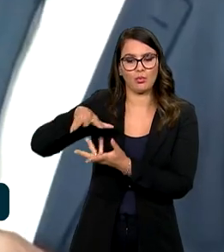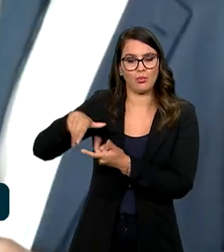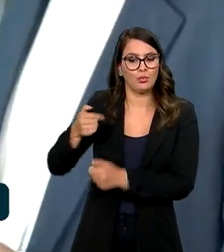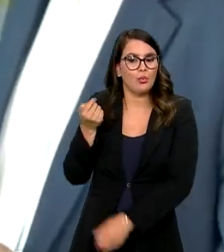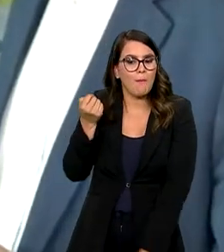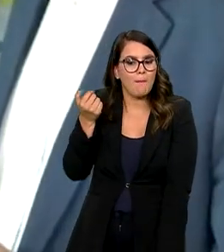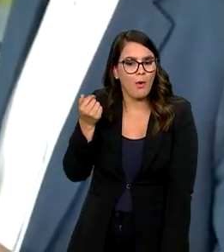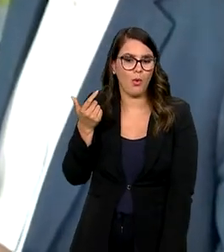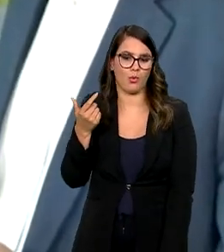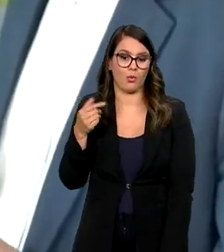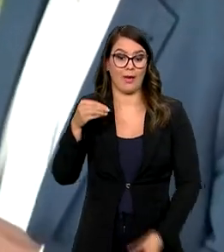contar que o mercado interno